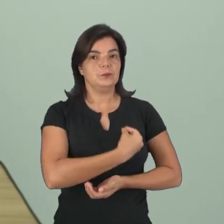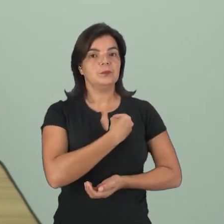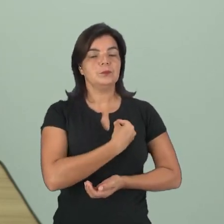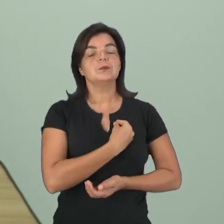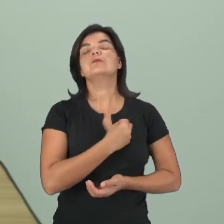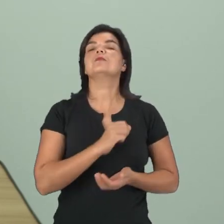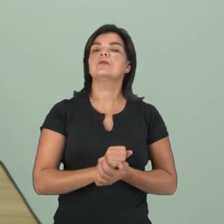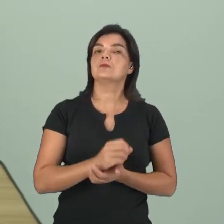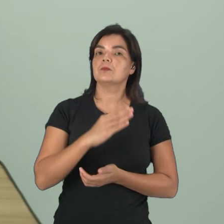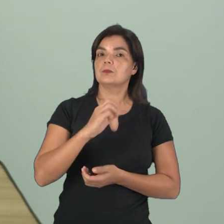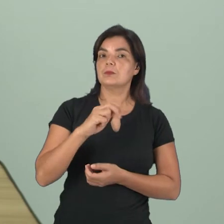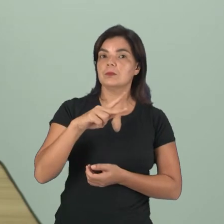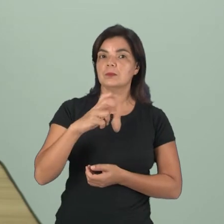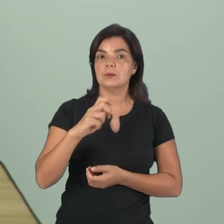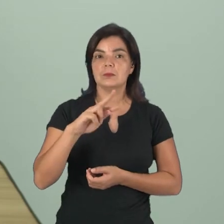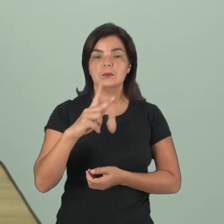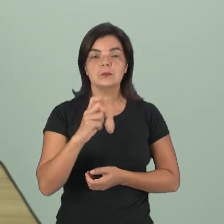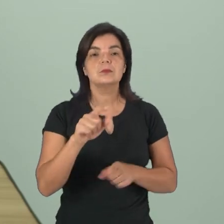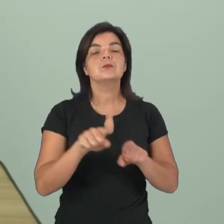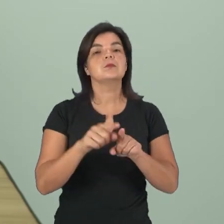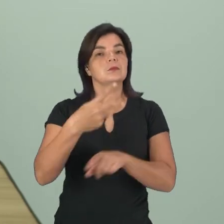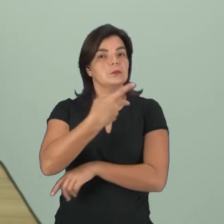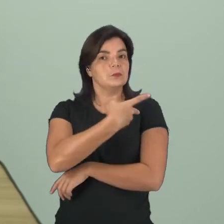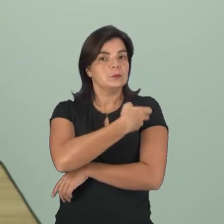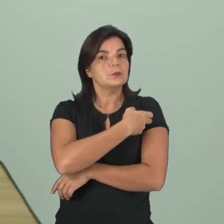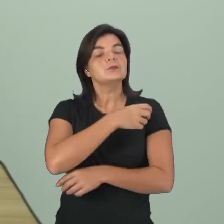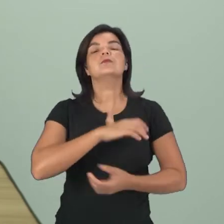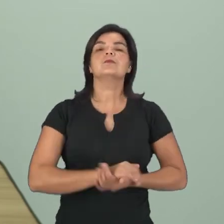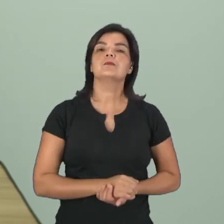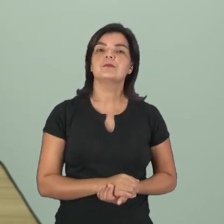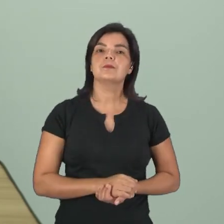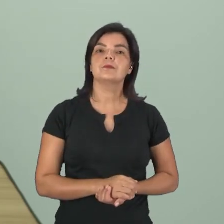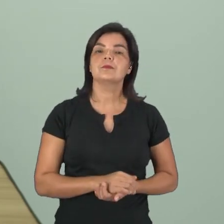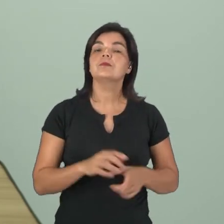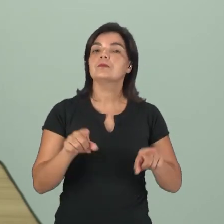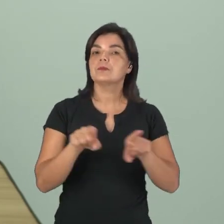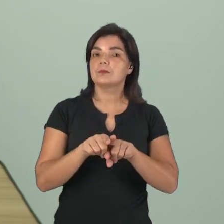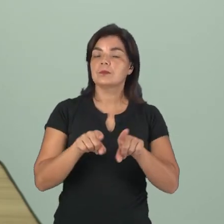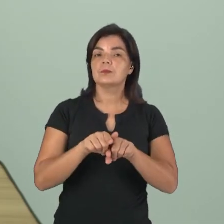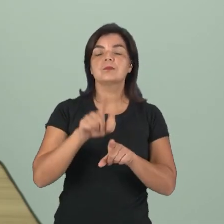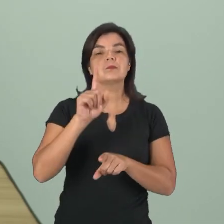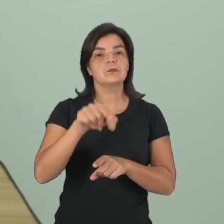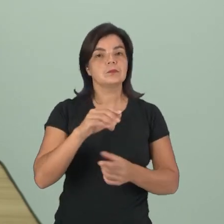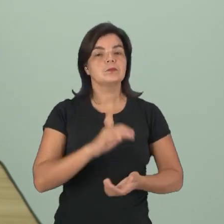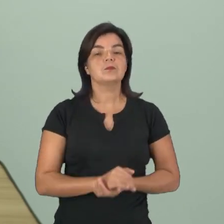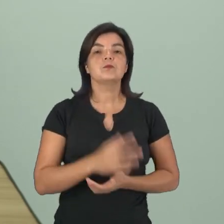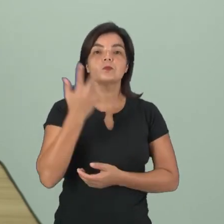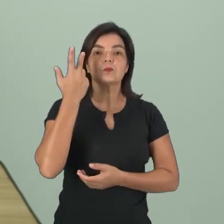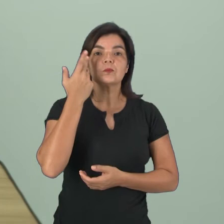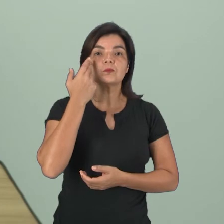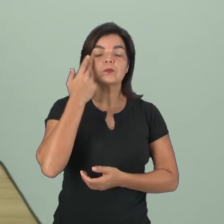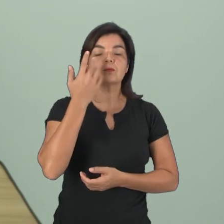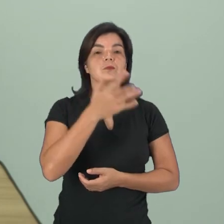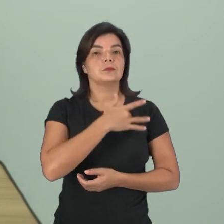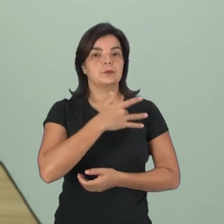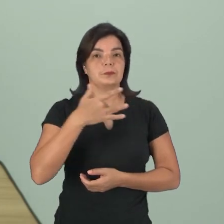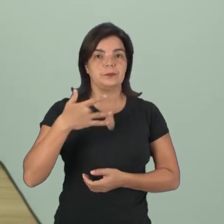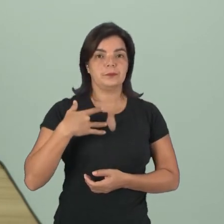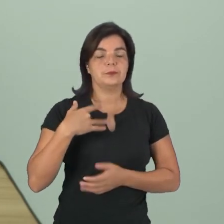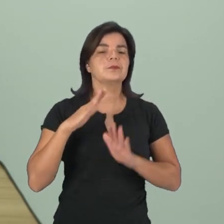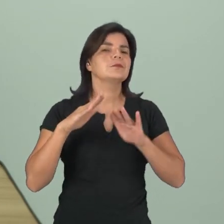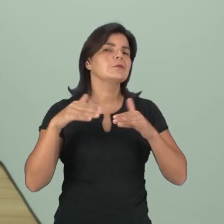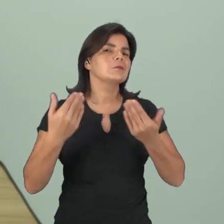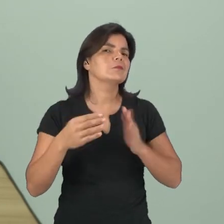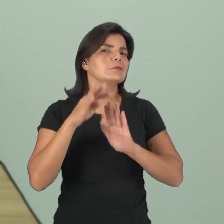uma campanha, tomarem vacina. Esse texto é muito comum na área da saúde.